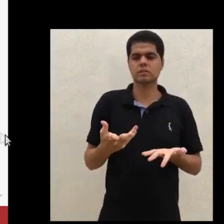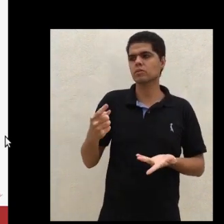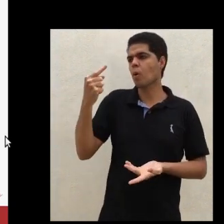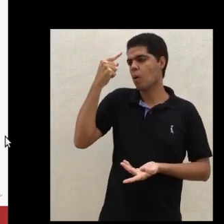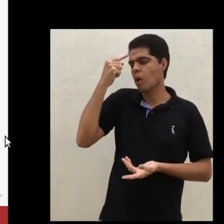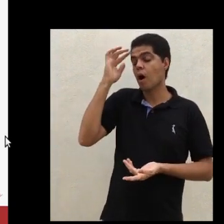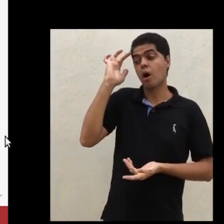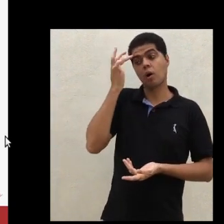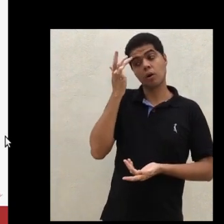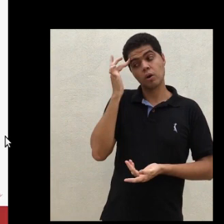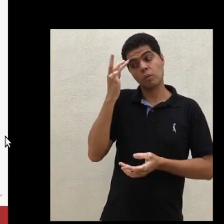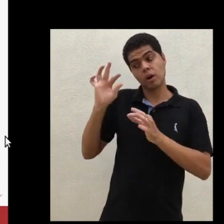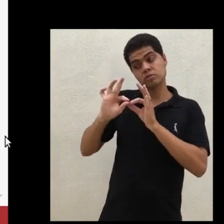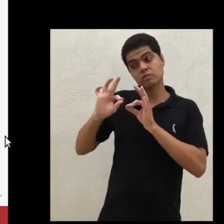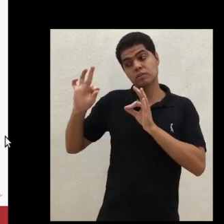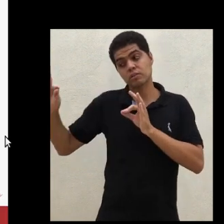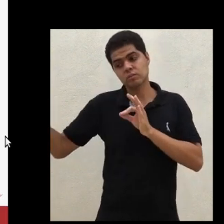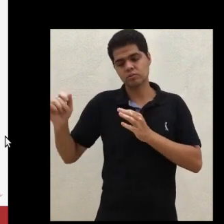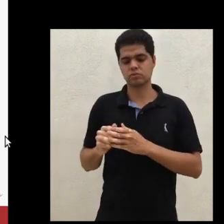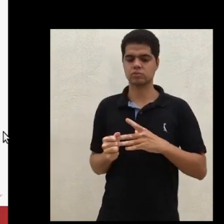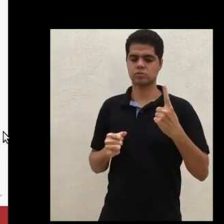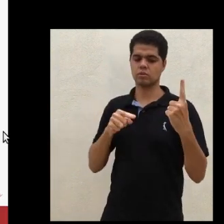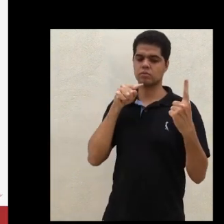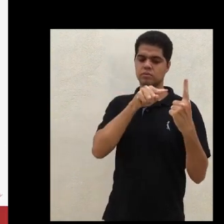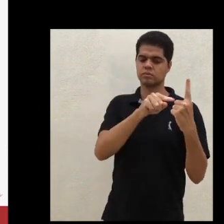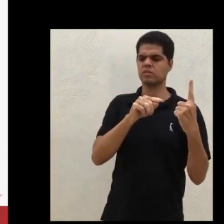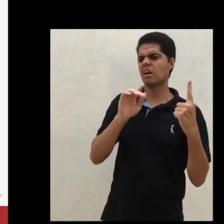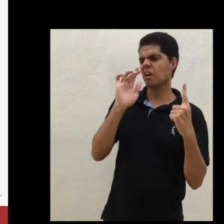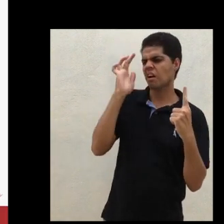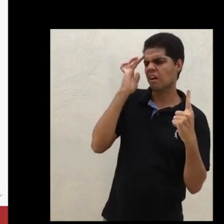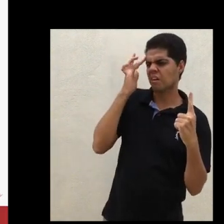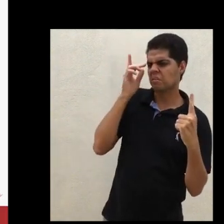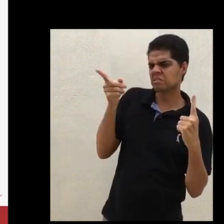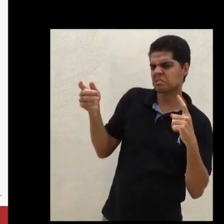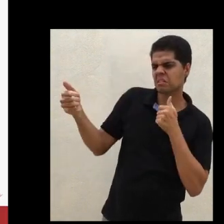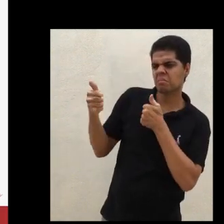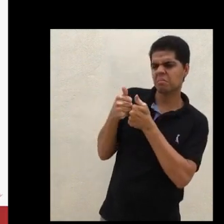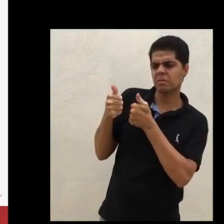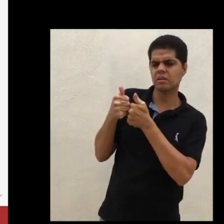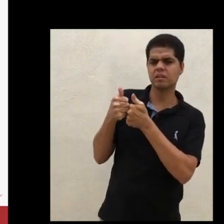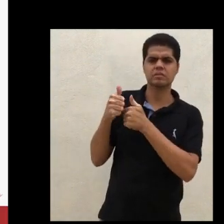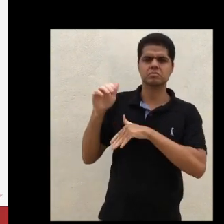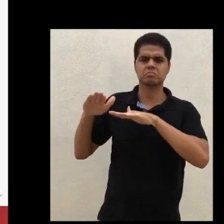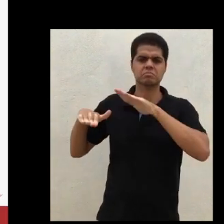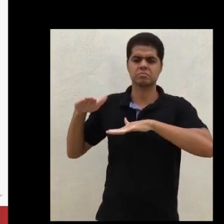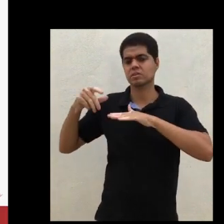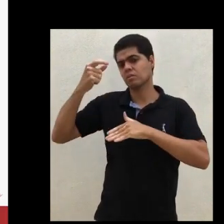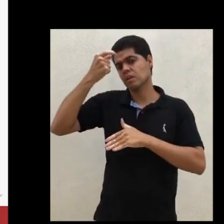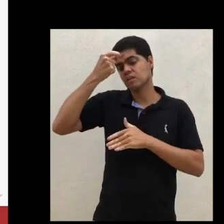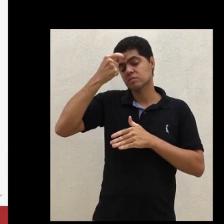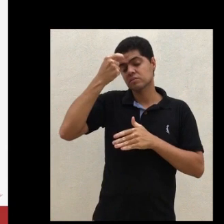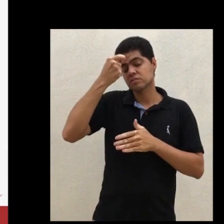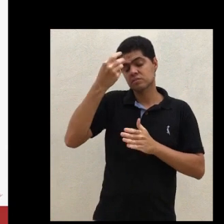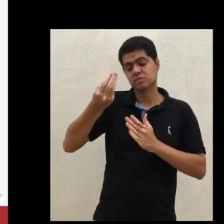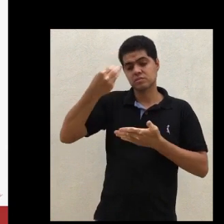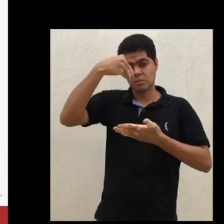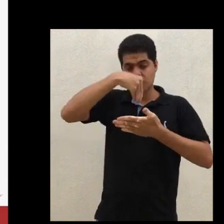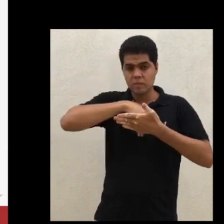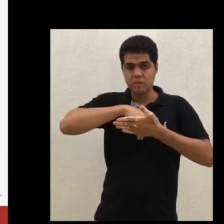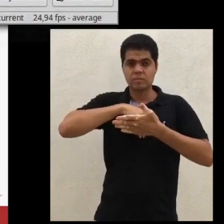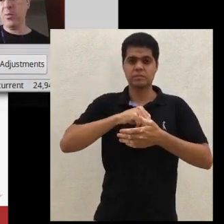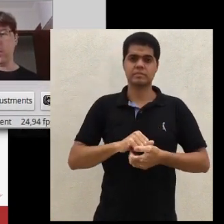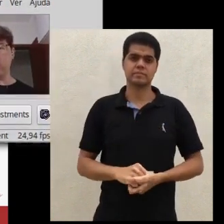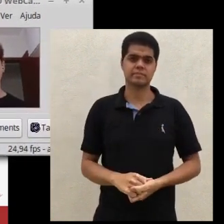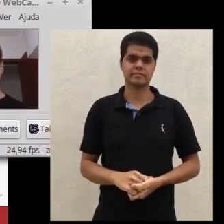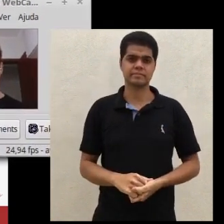indivíduo pode não ser para outro, né? E essa é uma interpretação típica do raciocínio humano, né? E aí vem